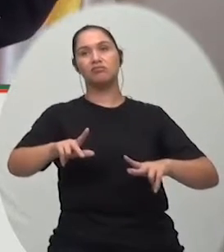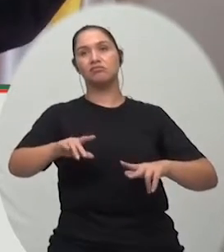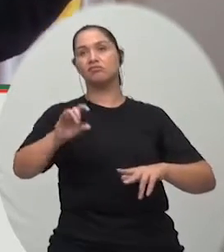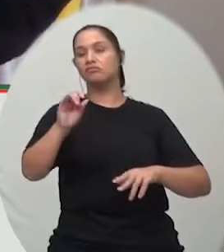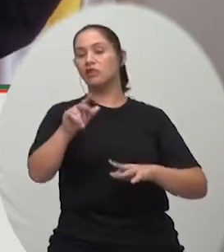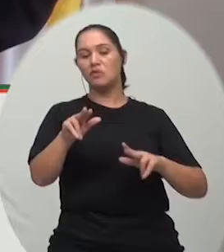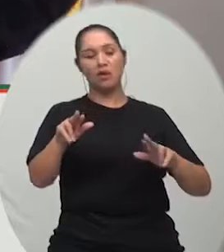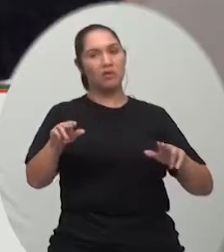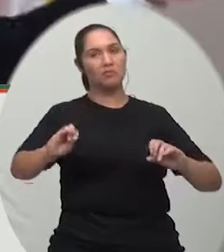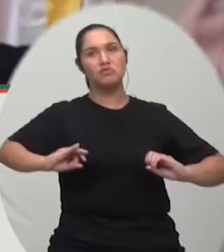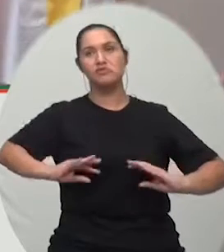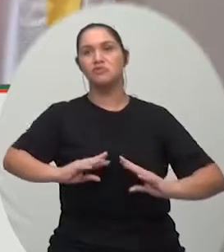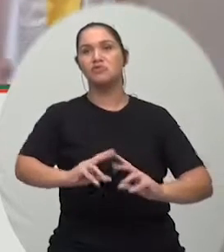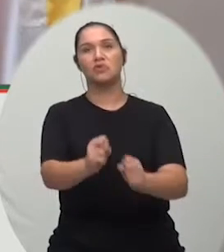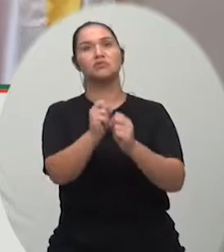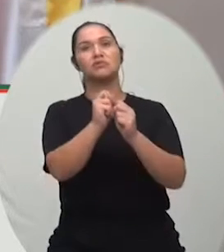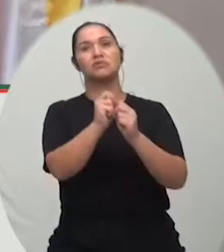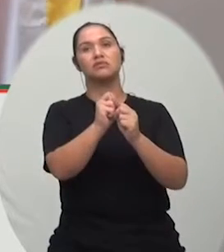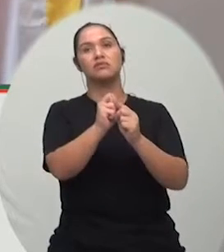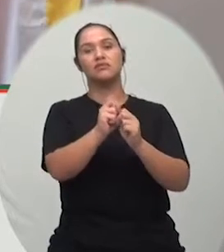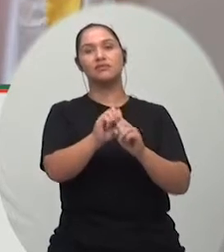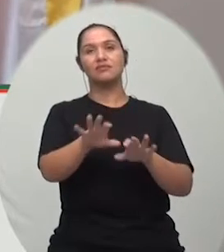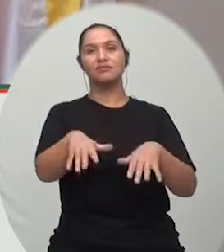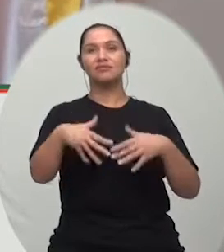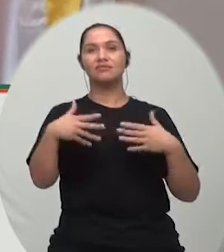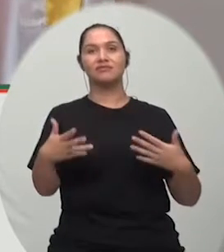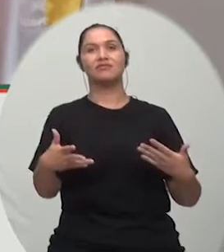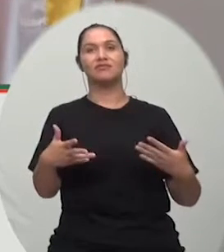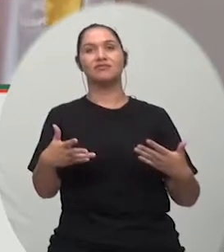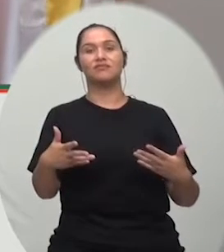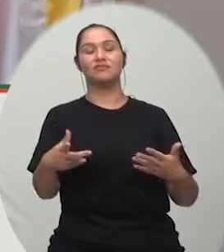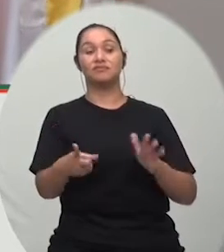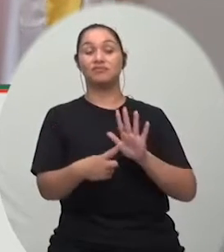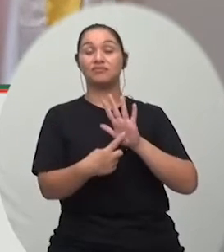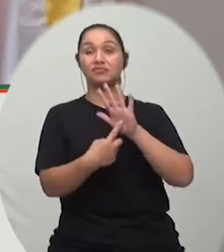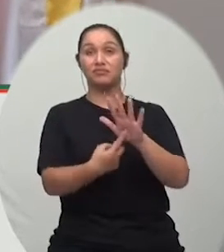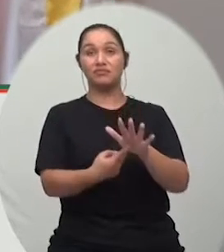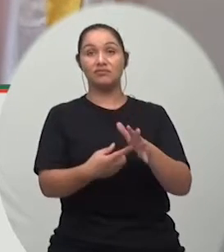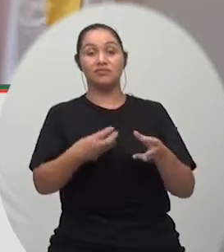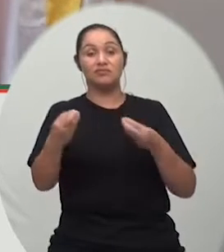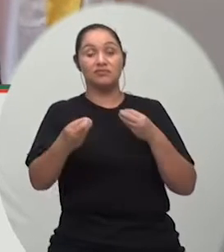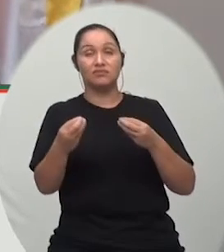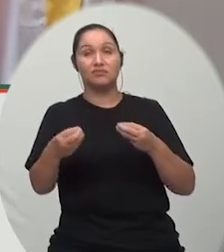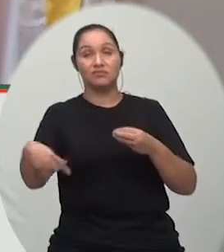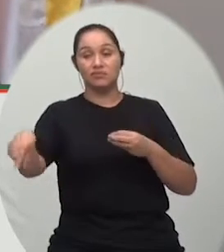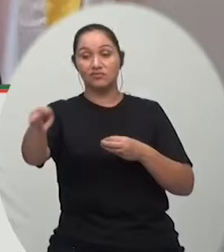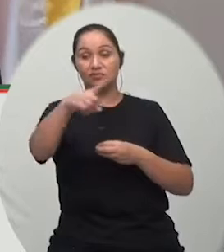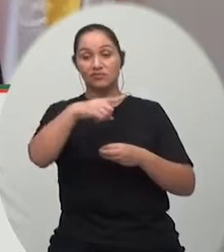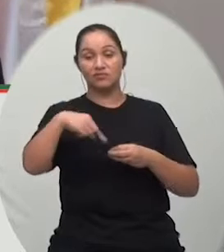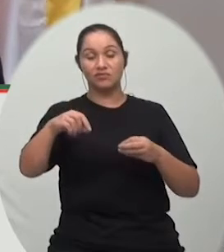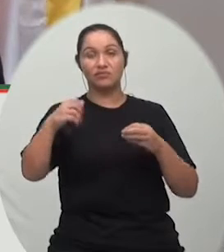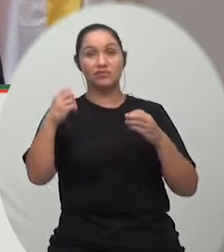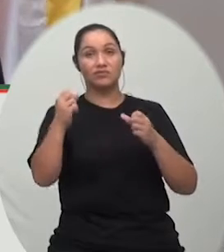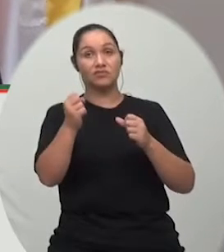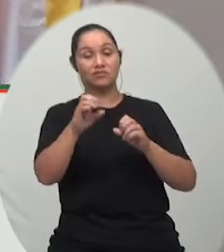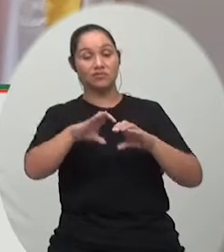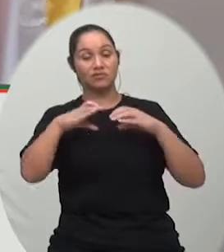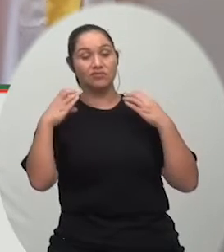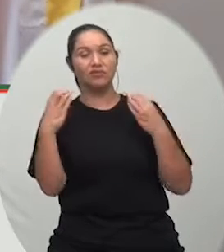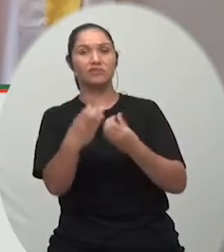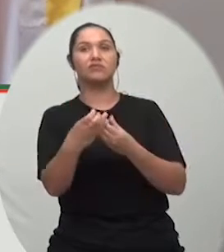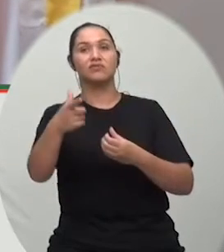sempre o mesmo. Todos têm o mesmo peso. Isso, de início, já possibilita uma interação de toda a comunidade